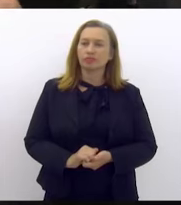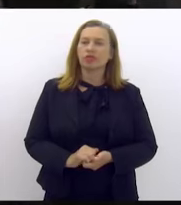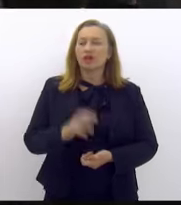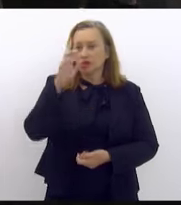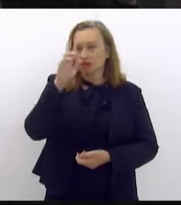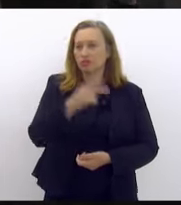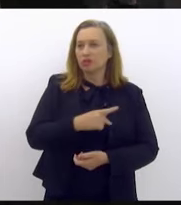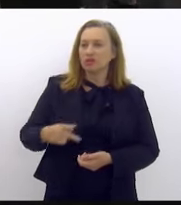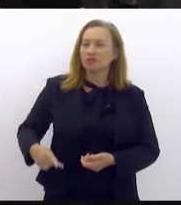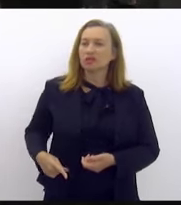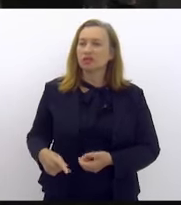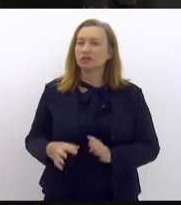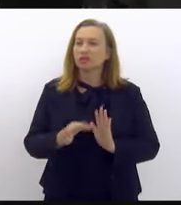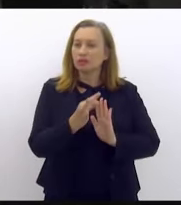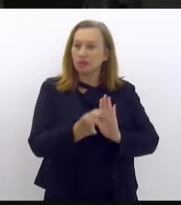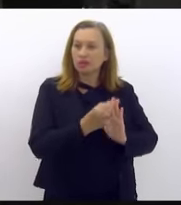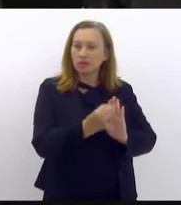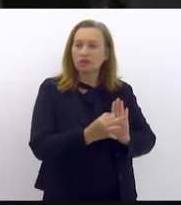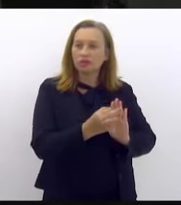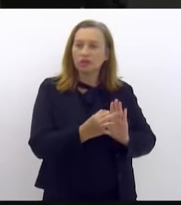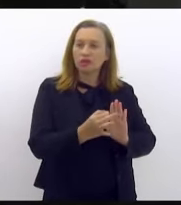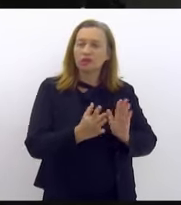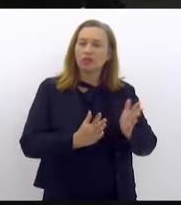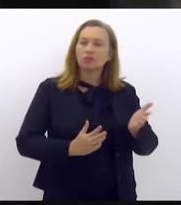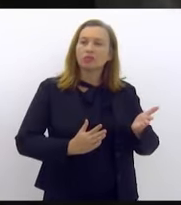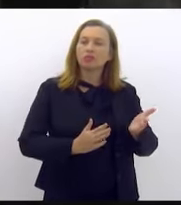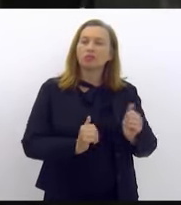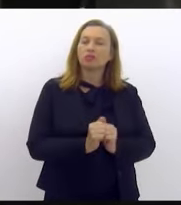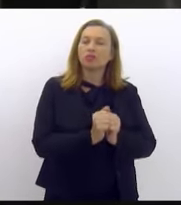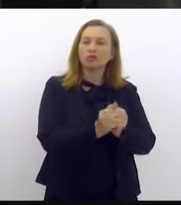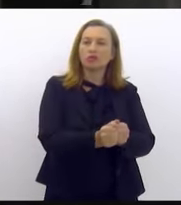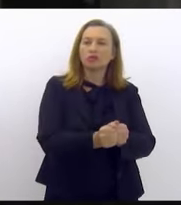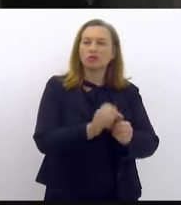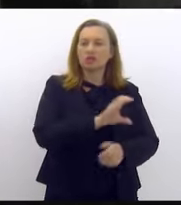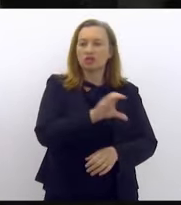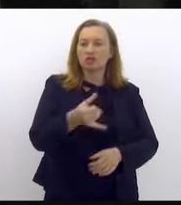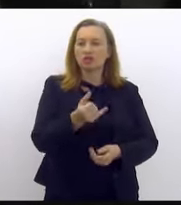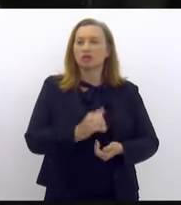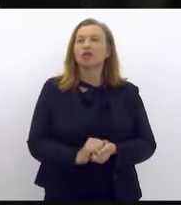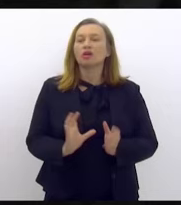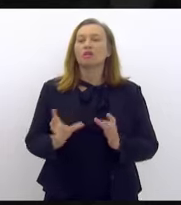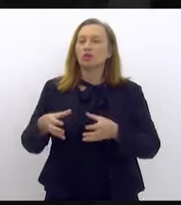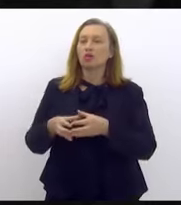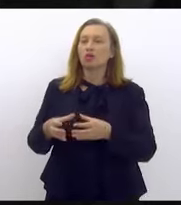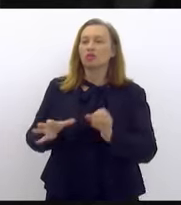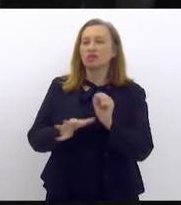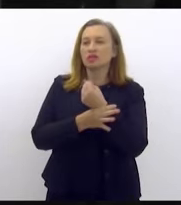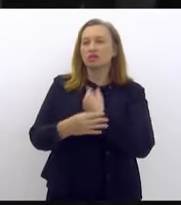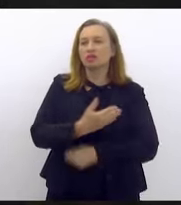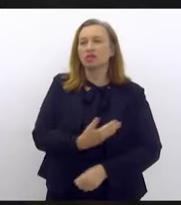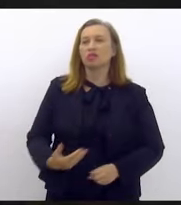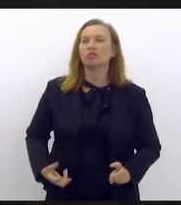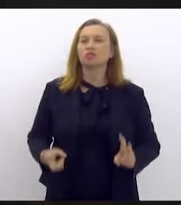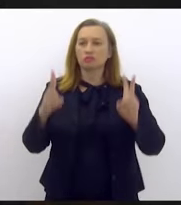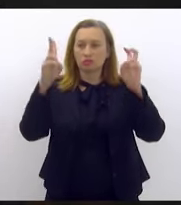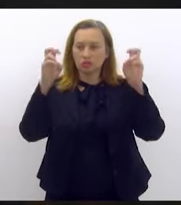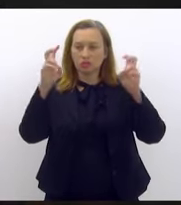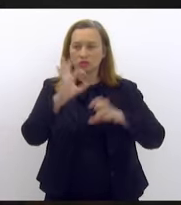Presidente, parecer favorável com a CCJ. Muito obrigado. Pela Comissão de Segurança Pública e Assuntos de